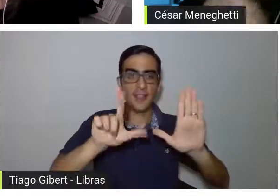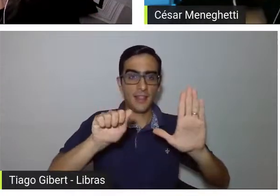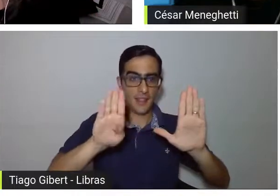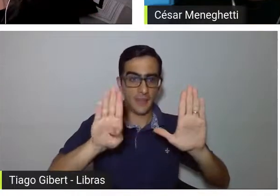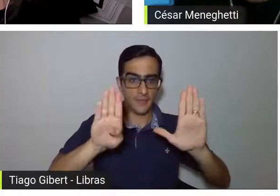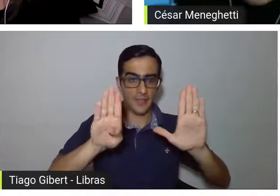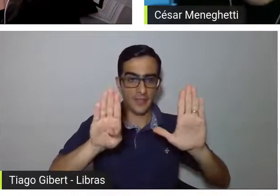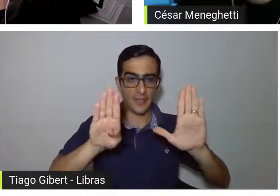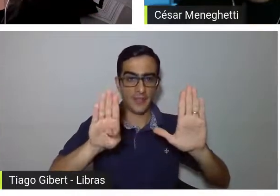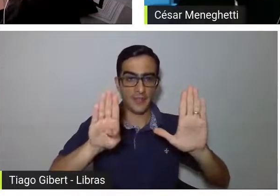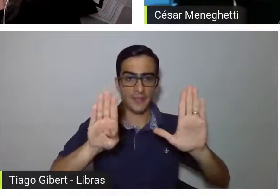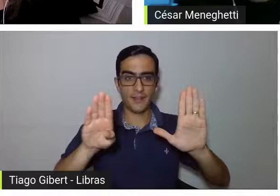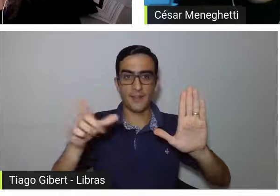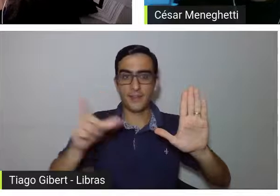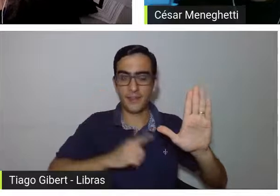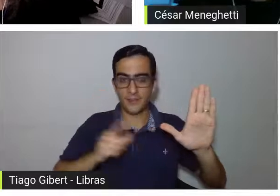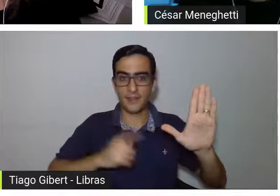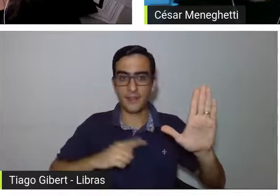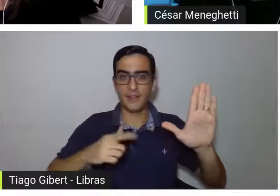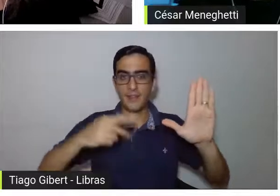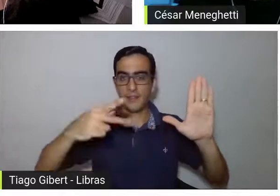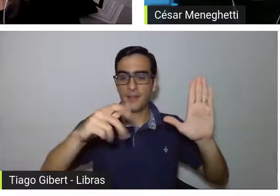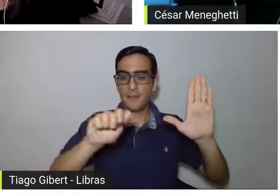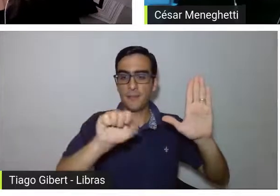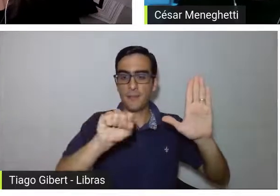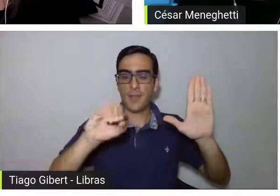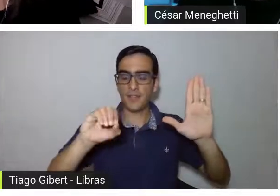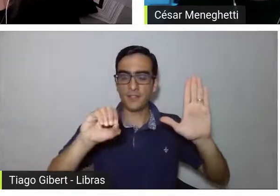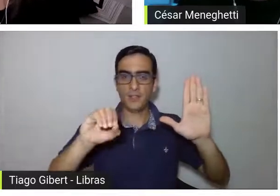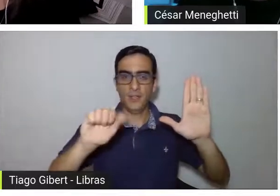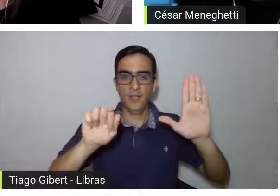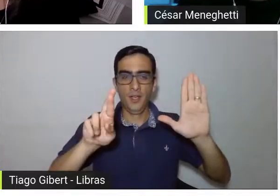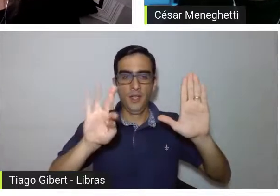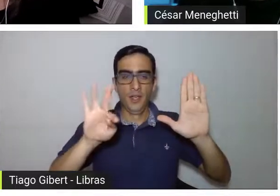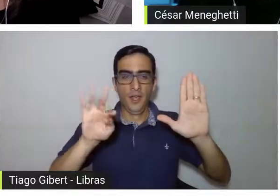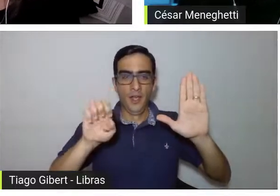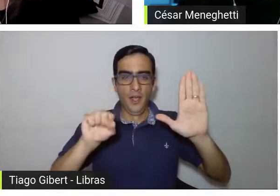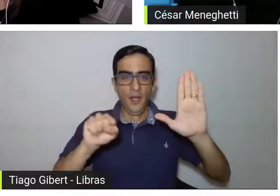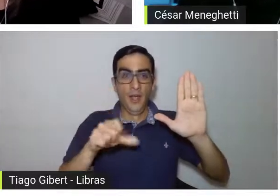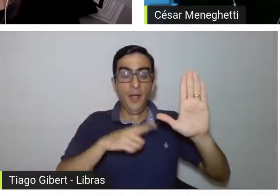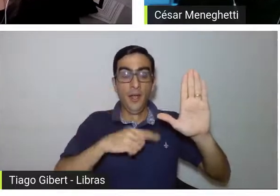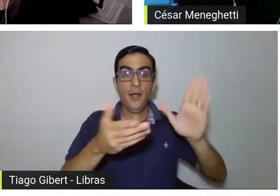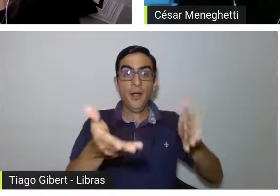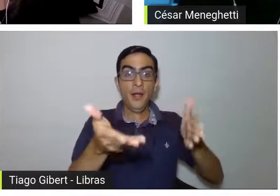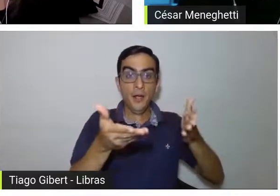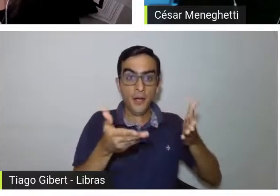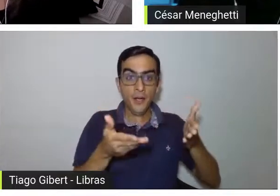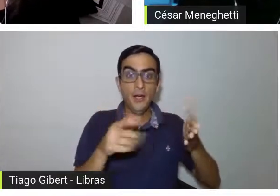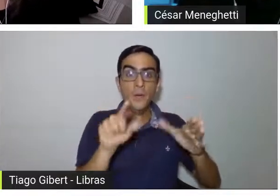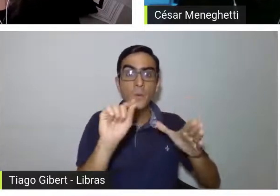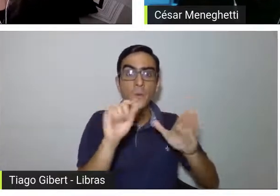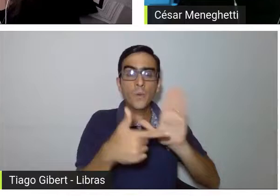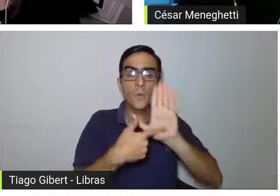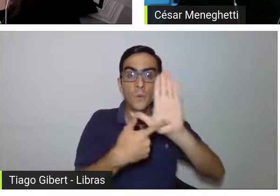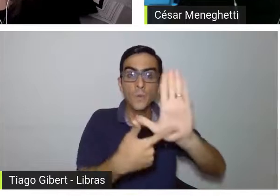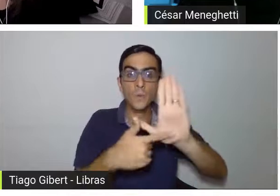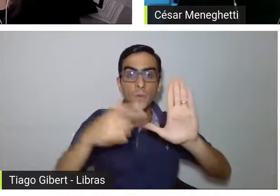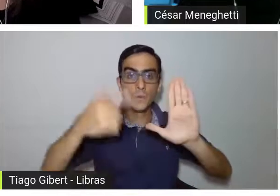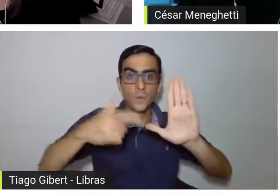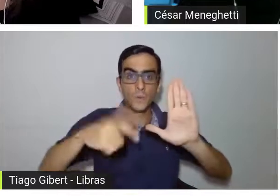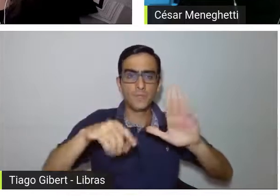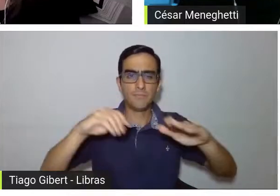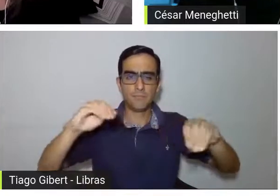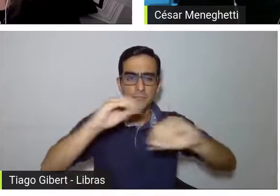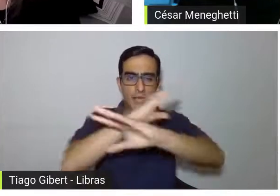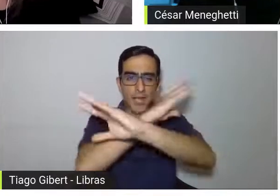que foi no Passo das Artes, tinha até o convite, e tinha algumas imagens da exibição dessa projeção,